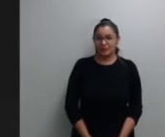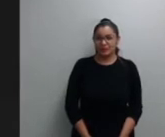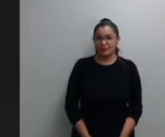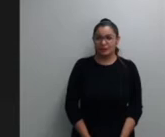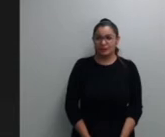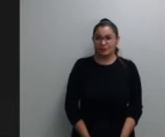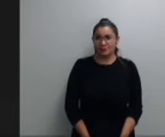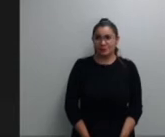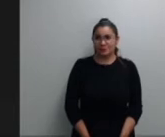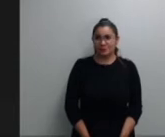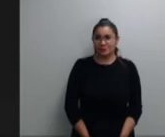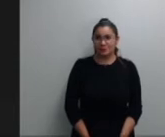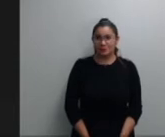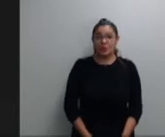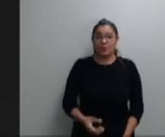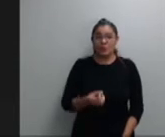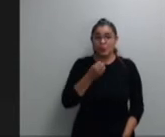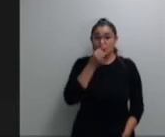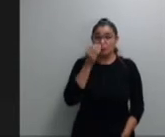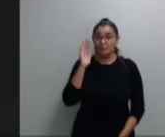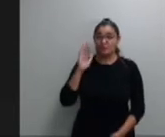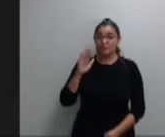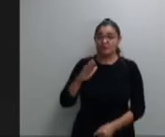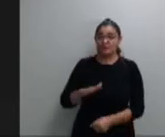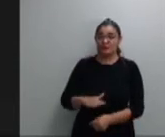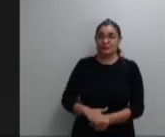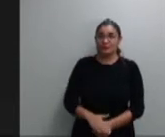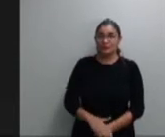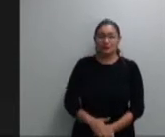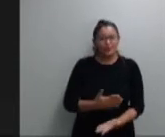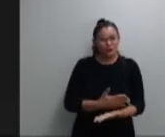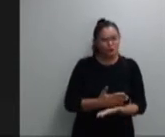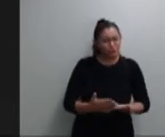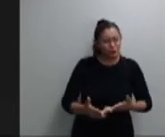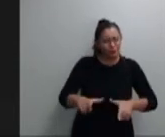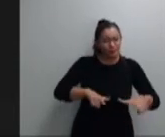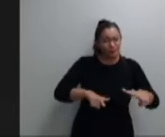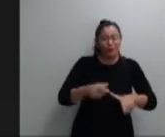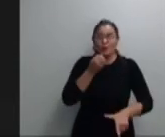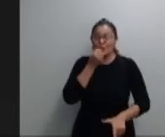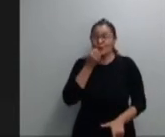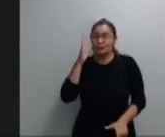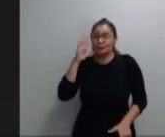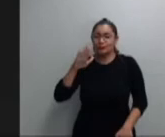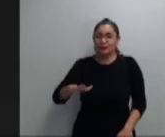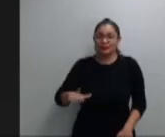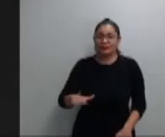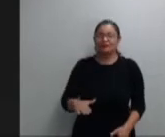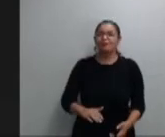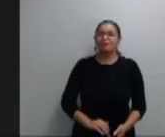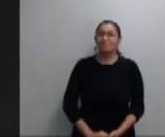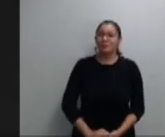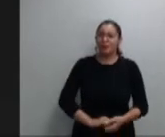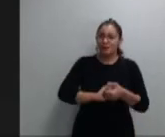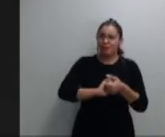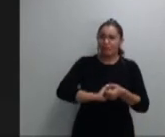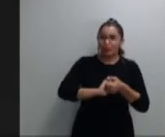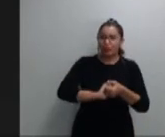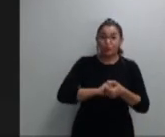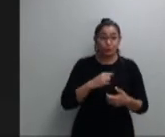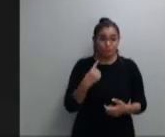Boa tarde a todos. Gostaria de dar início aos trabalhos, desejando uma boa tarde a não só os que estão